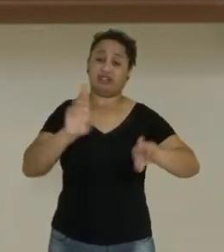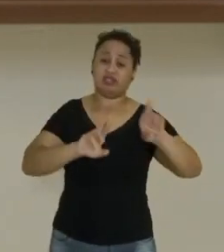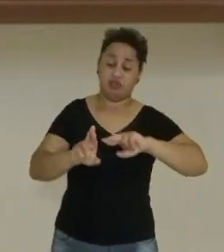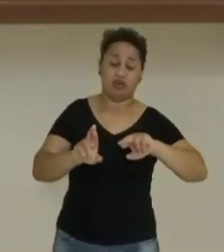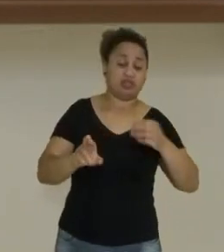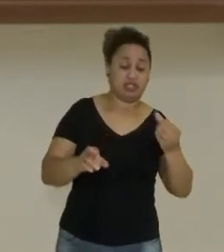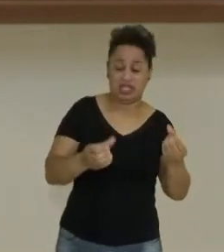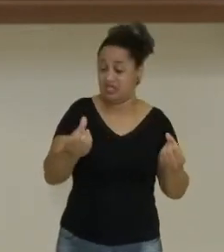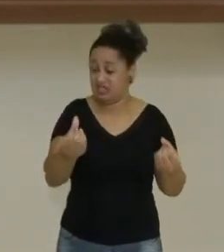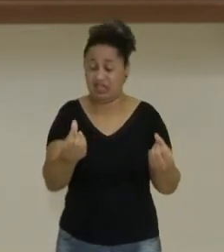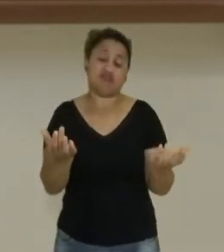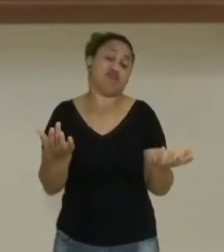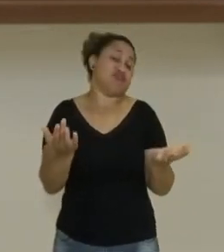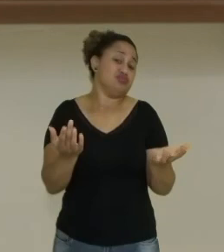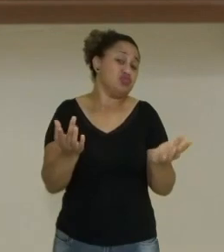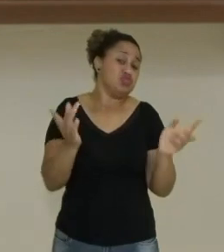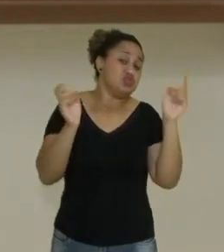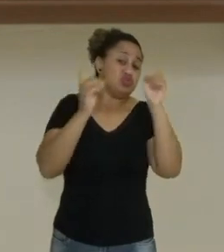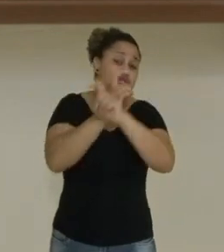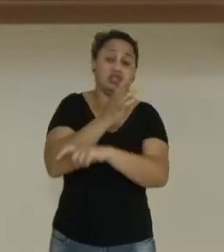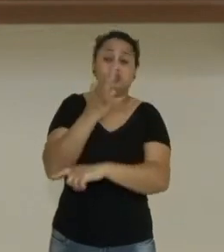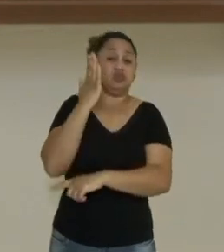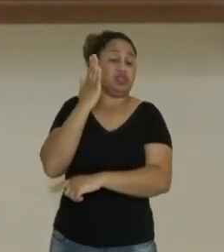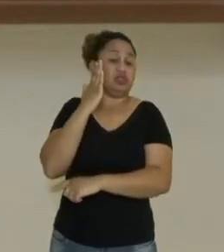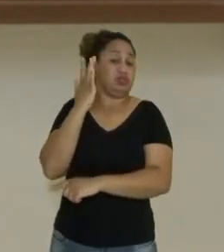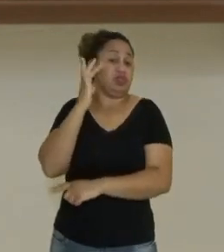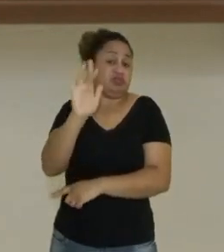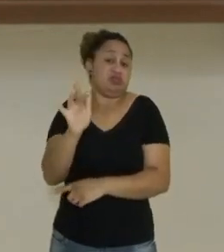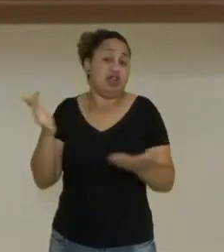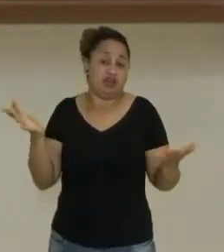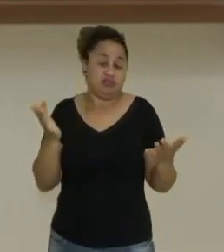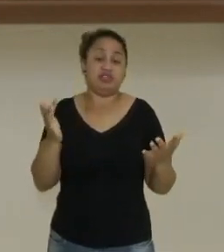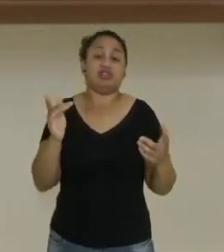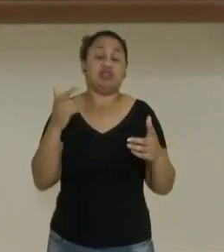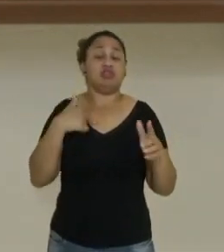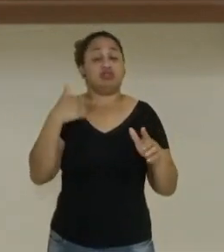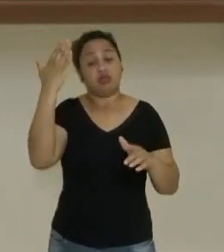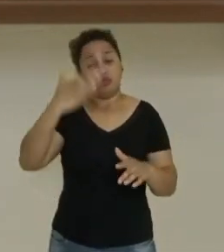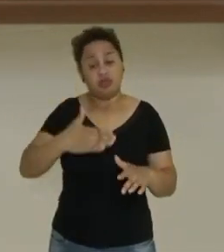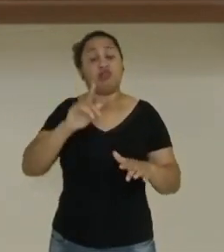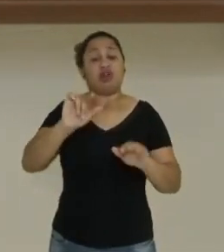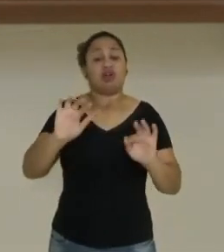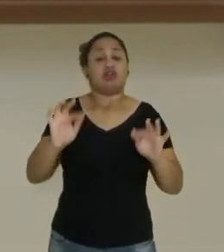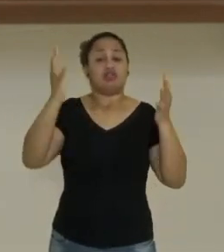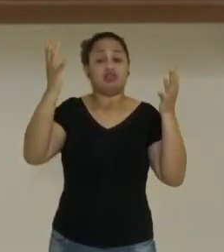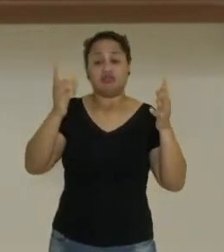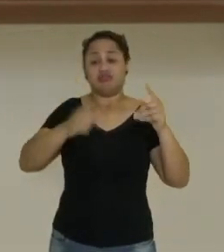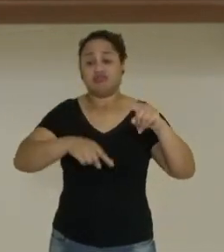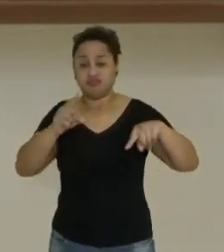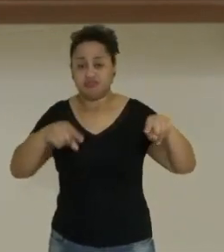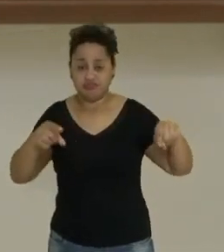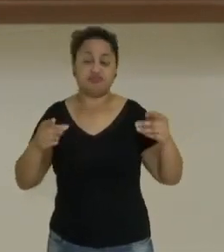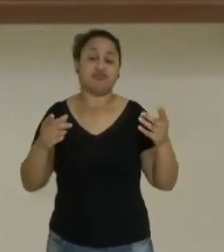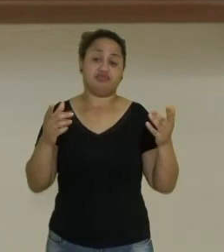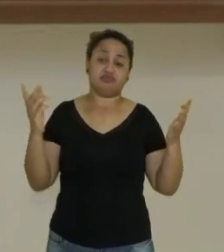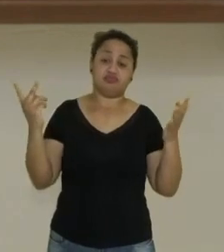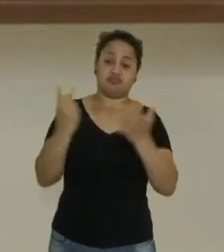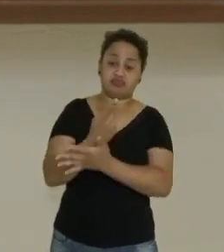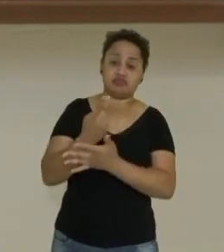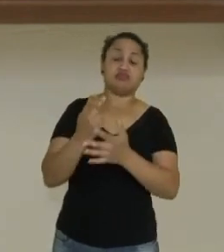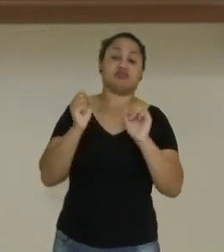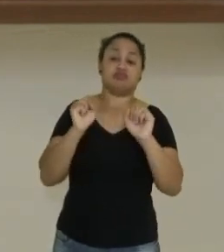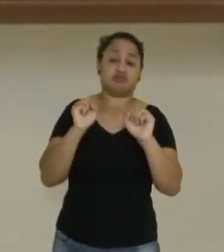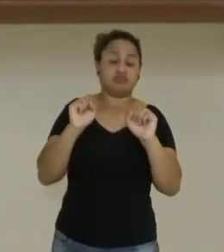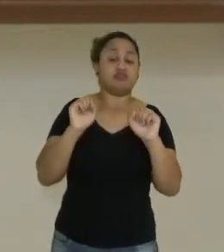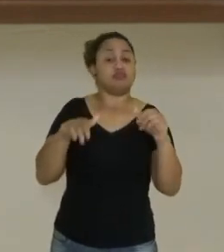em ambos os dados. Então, realmente, a gente comprova um fenômeno aleatório. Né? Então, os dados, eles